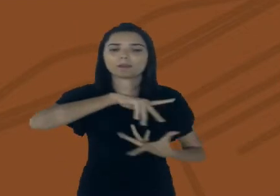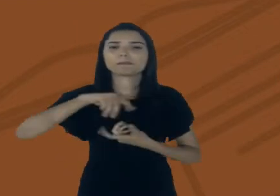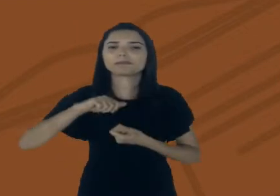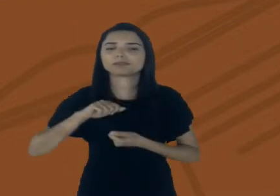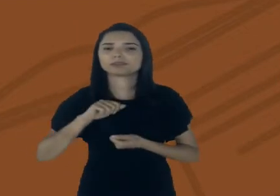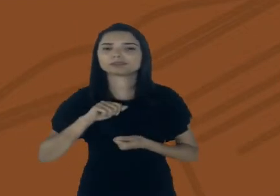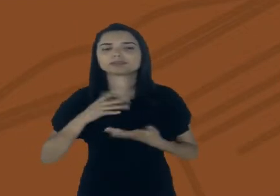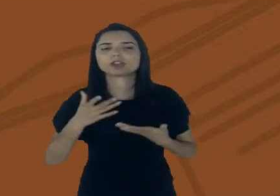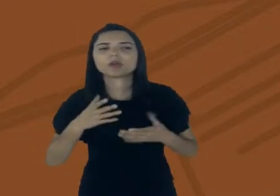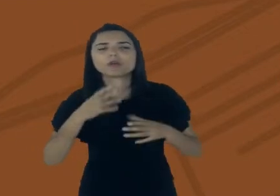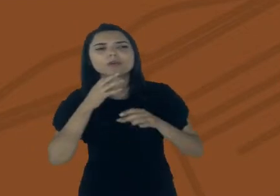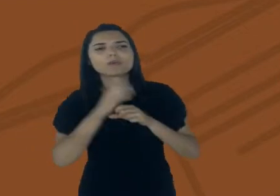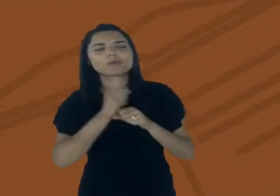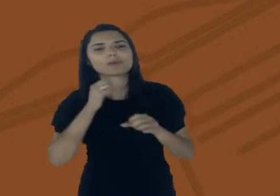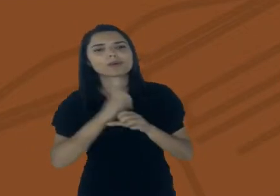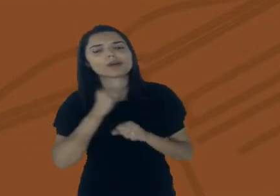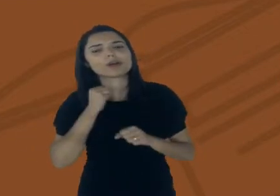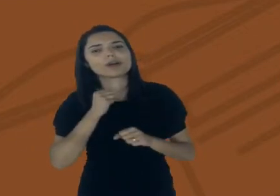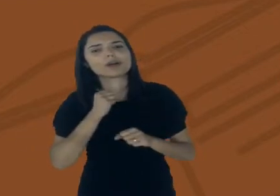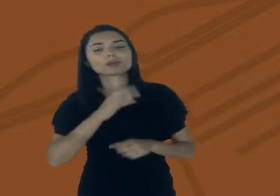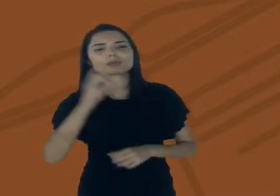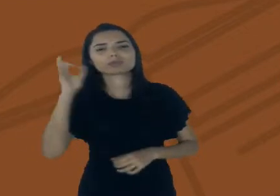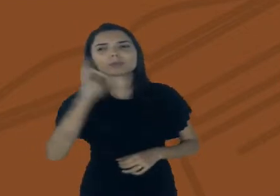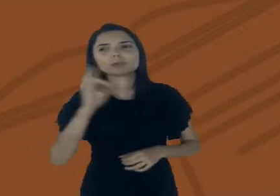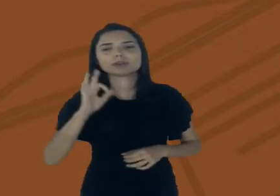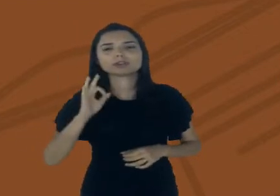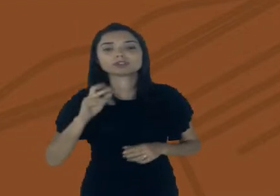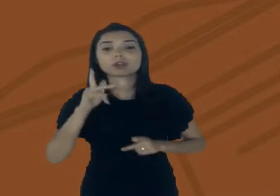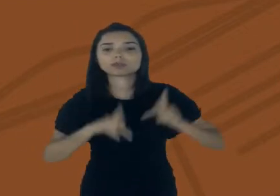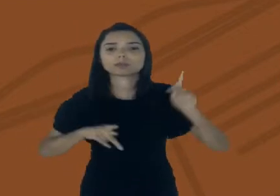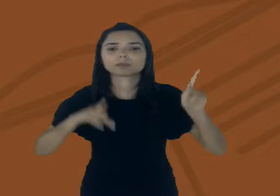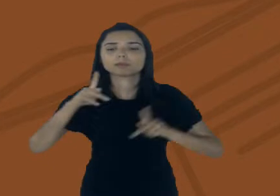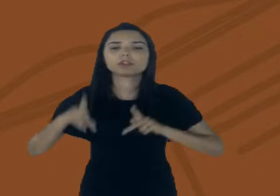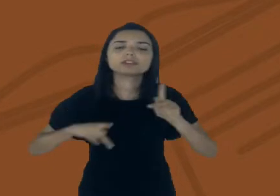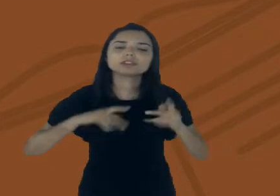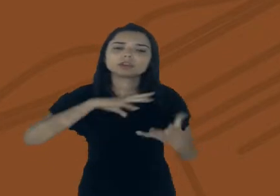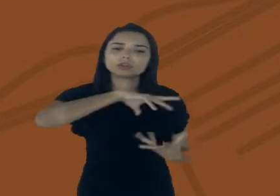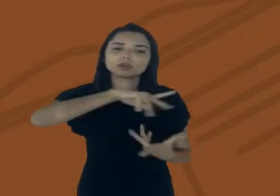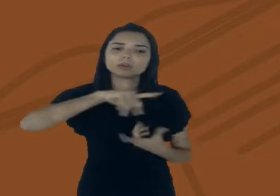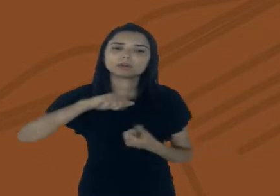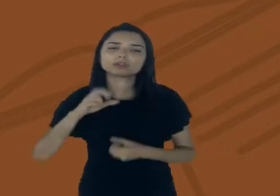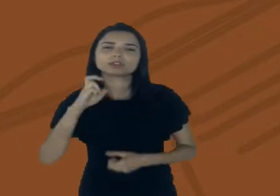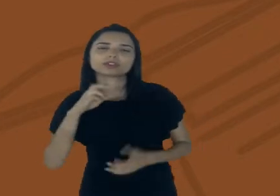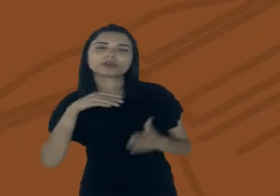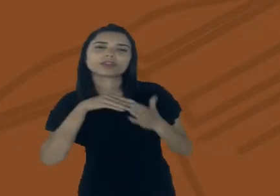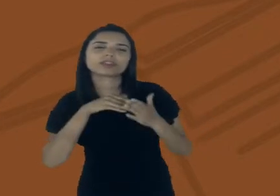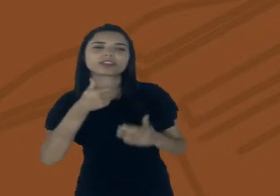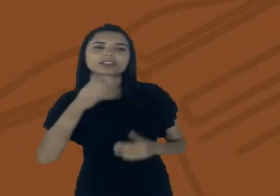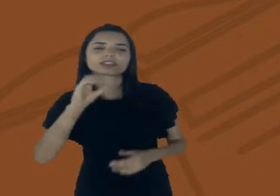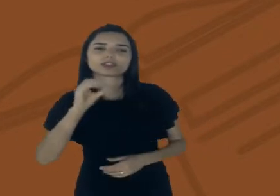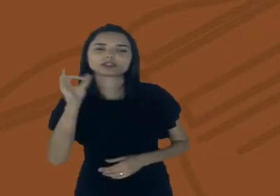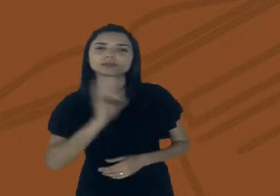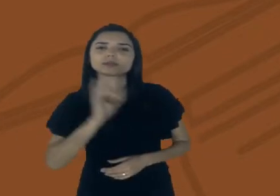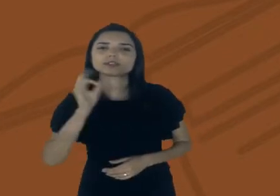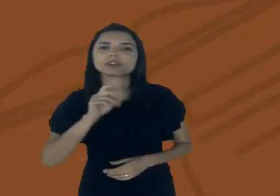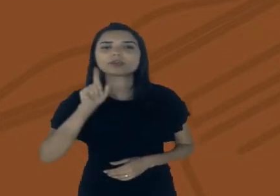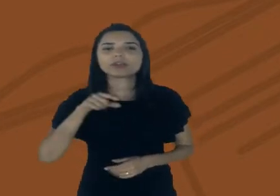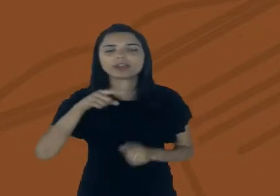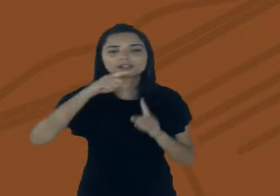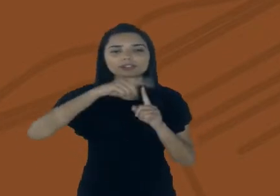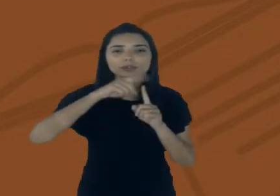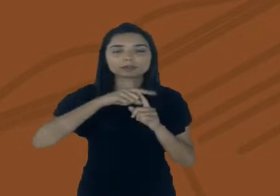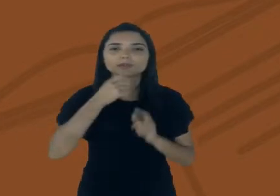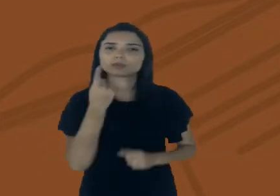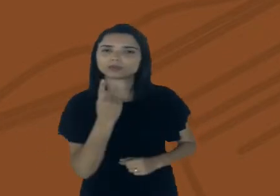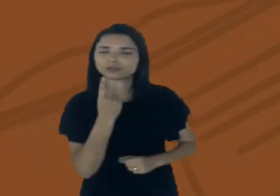um cálculo aí, dentro da porcentagem da população, 5 a 10% são casos de diabetes tipo 1. Ok?